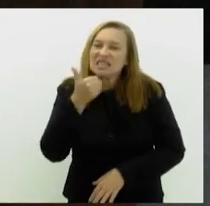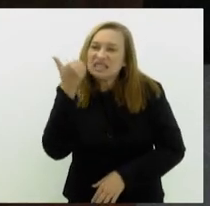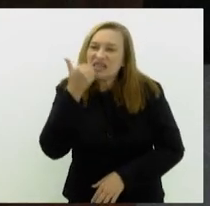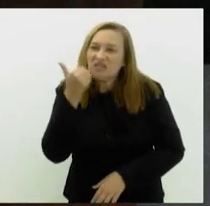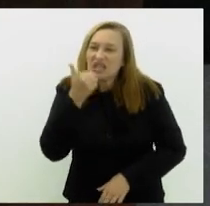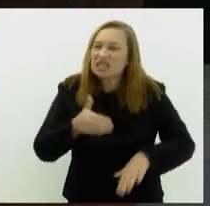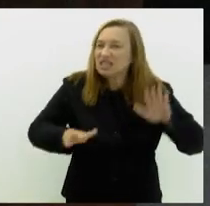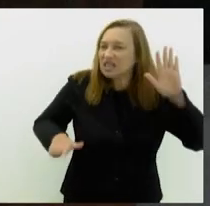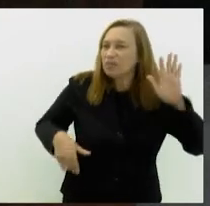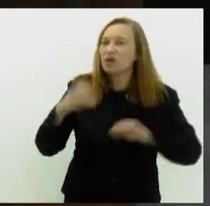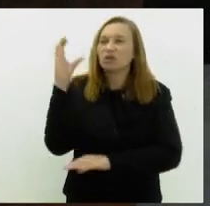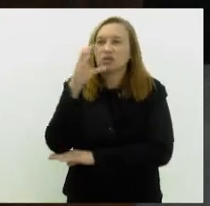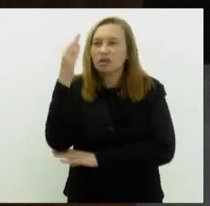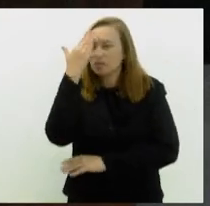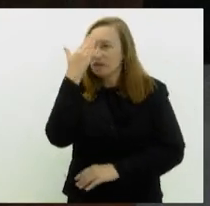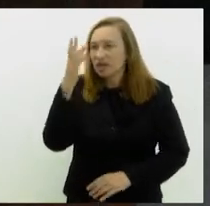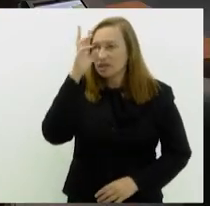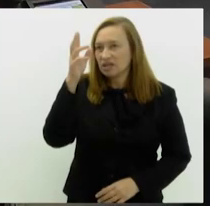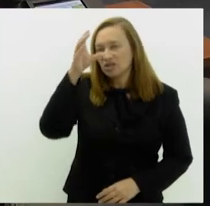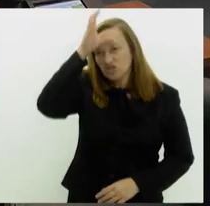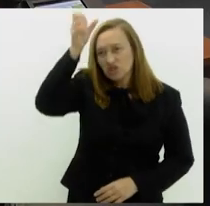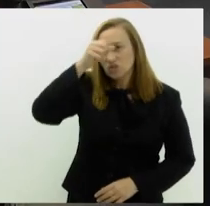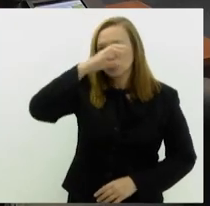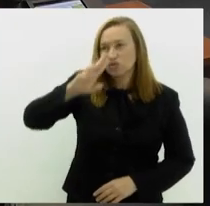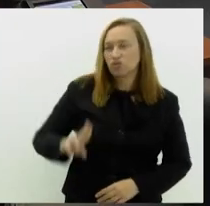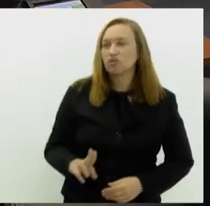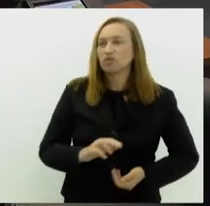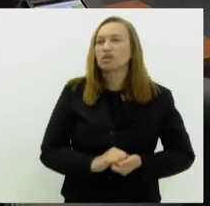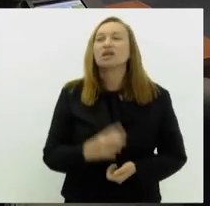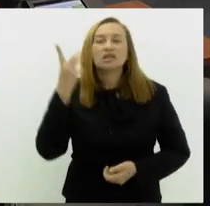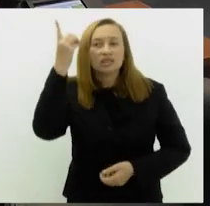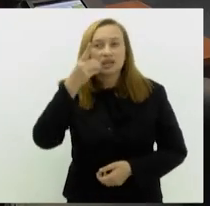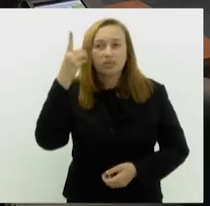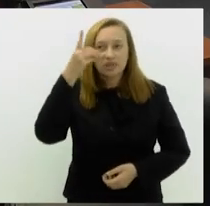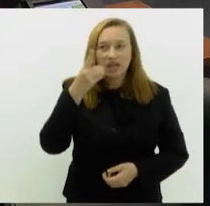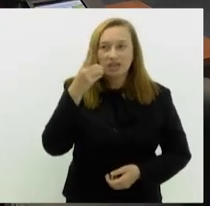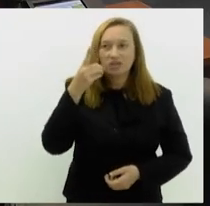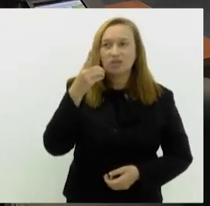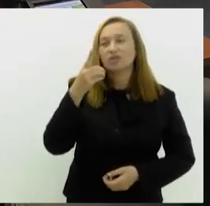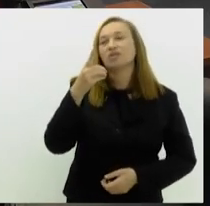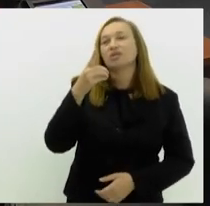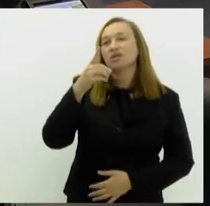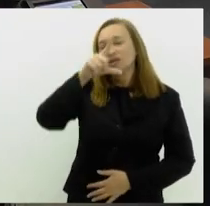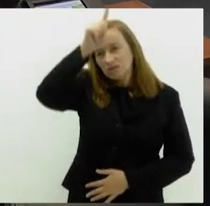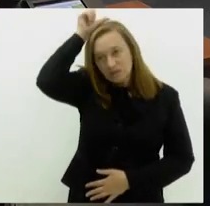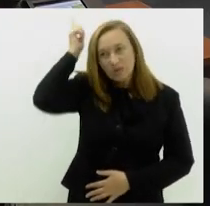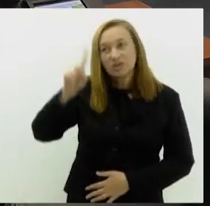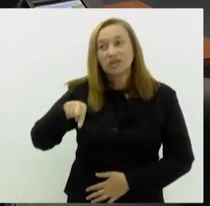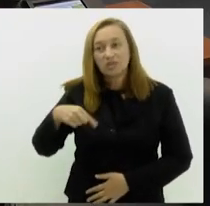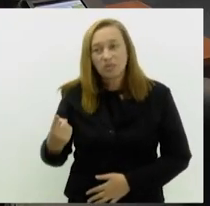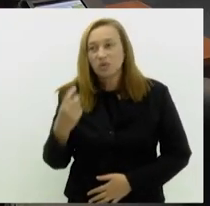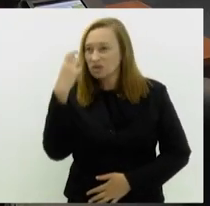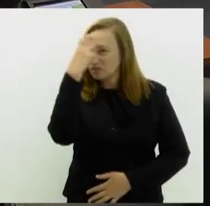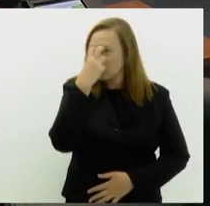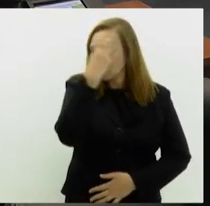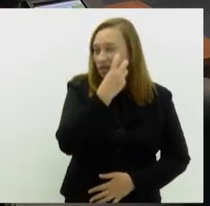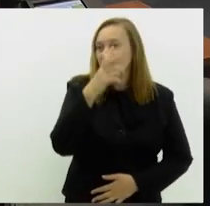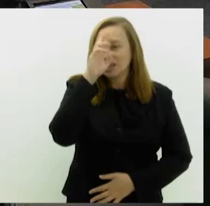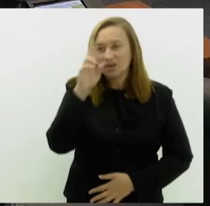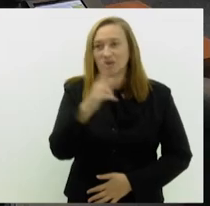na Praia de Copacabana. Muito obrigado, tia Ju. Deputado Luiz Paulo, logo seguido, deputada Verônica Lima. Senhora